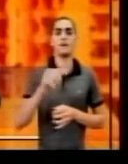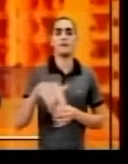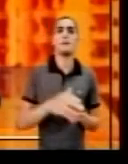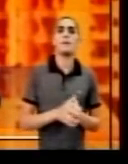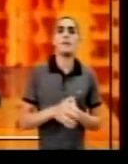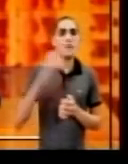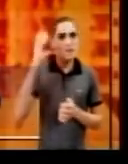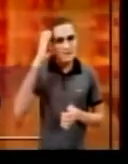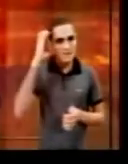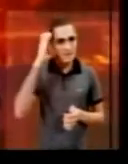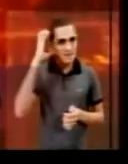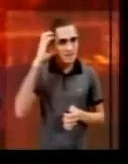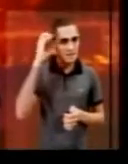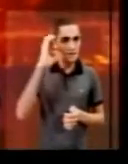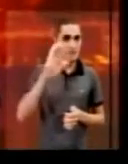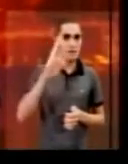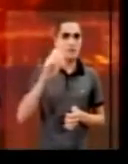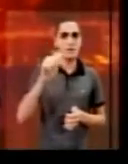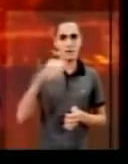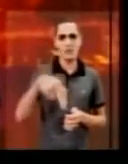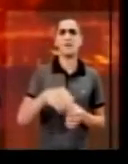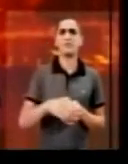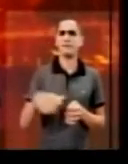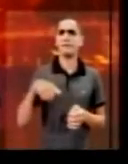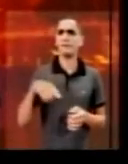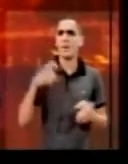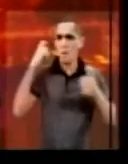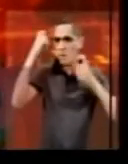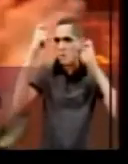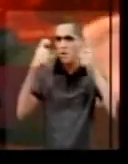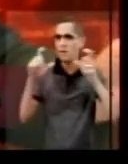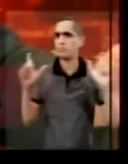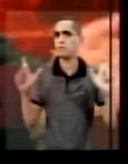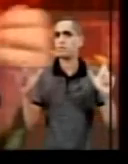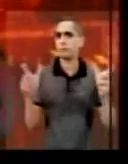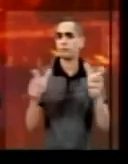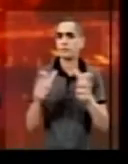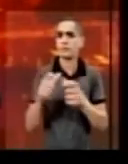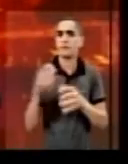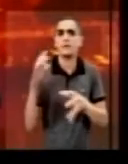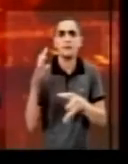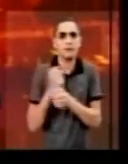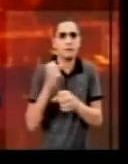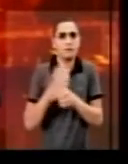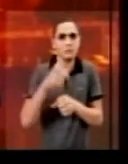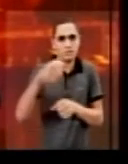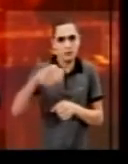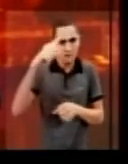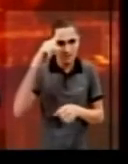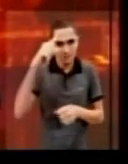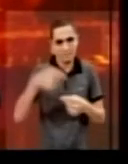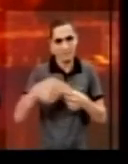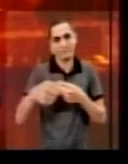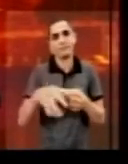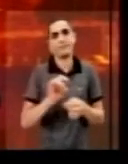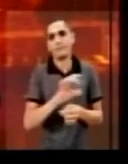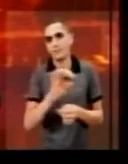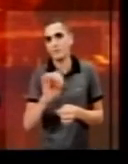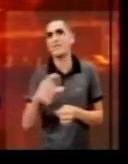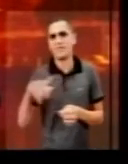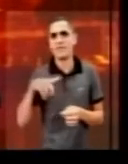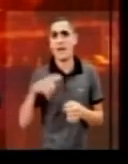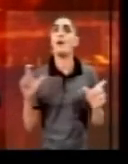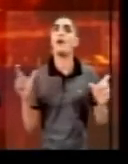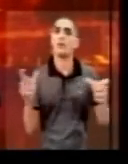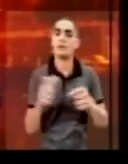de óbitos pela Covid-19? Olha, em parte foi mostrado aqui que tem uma tendência a cair, porque